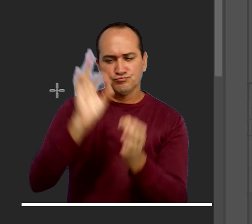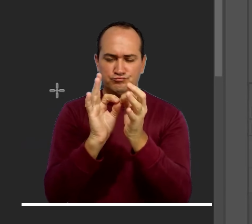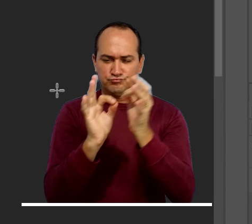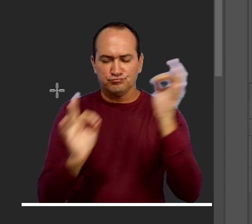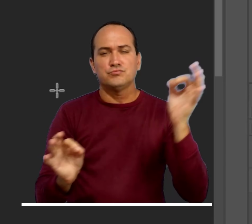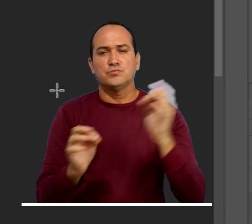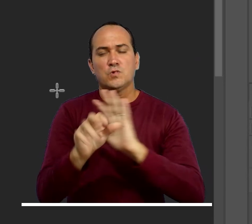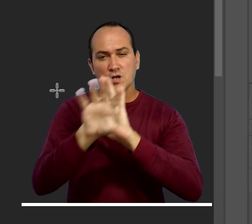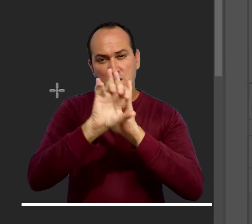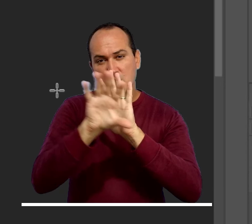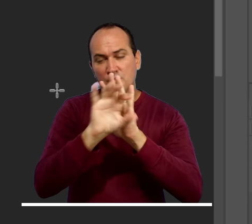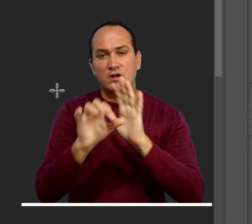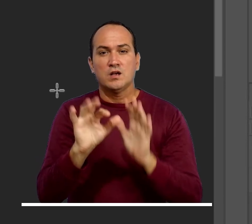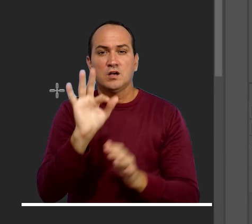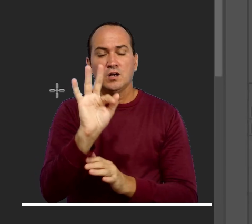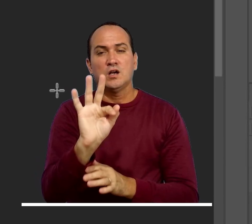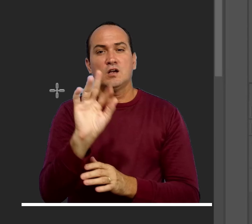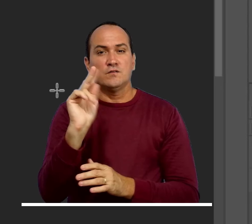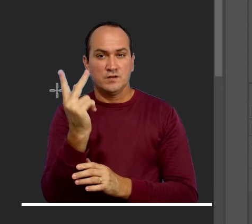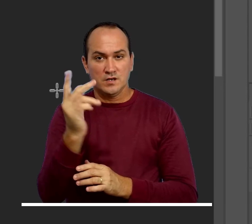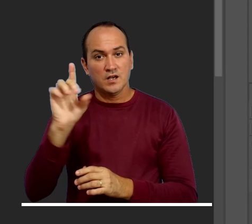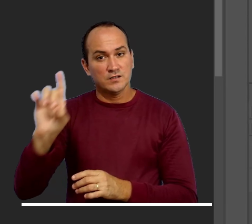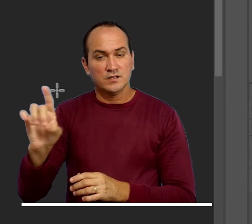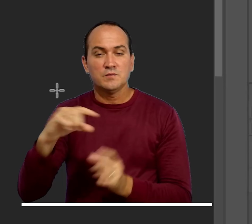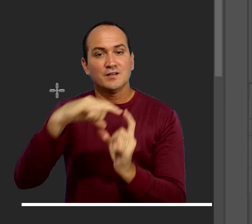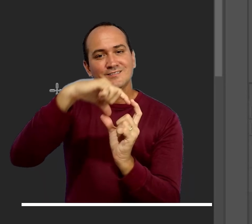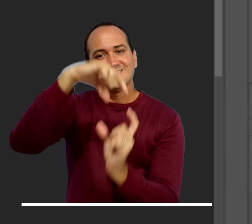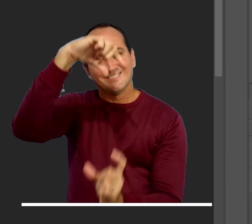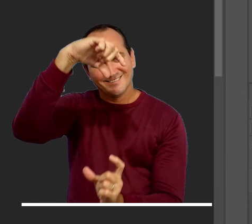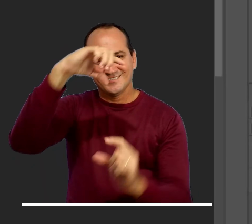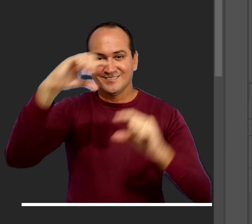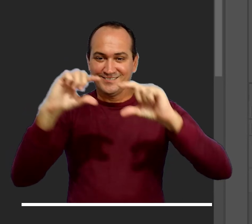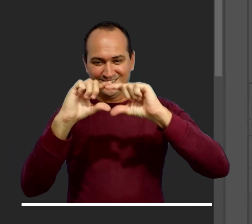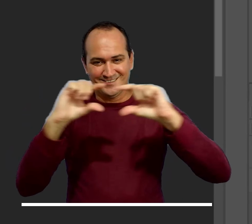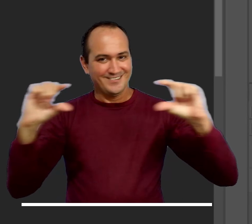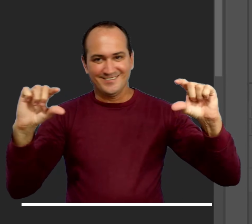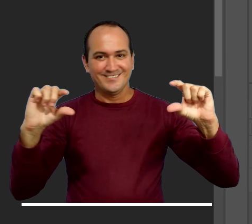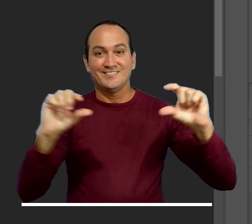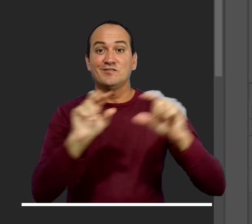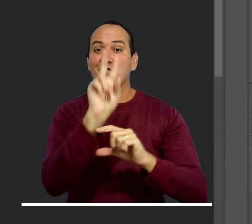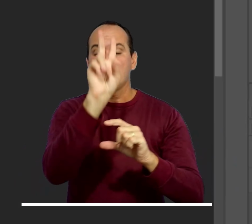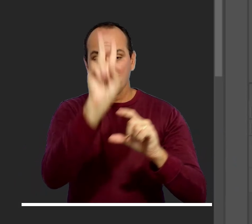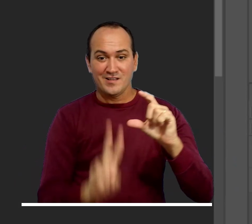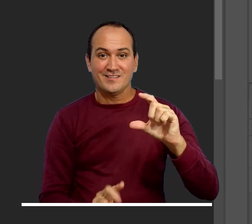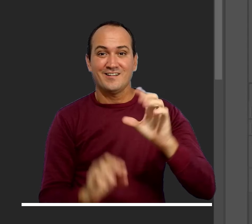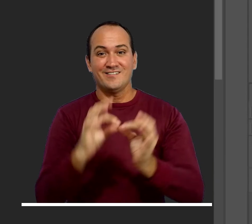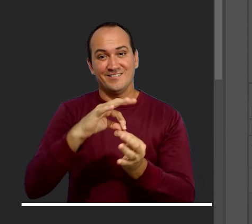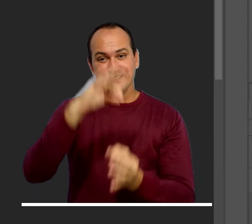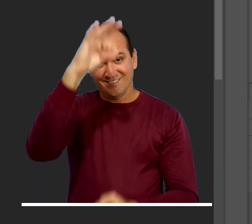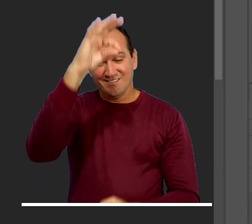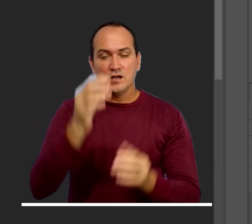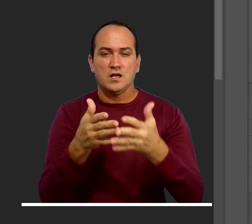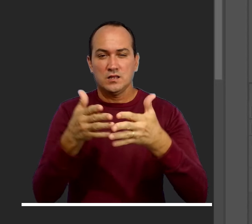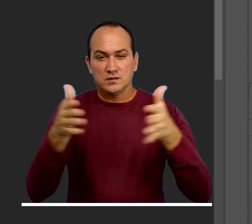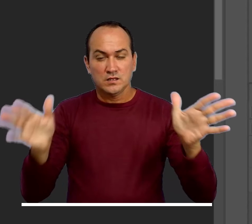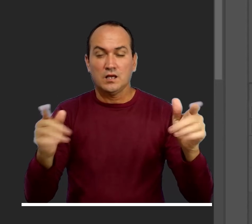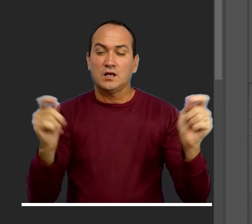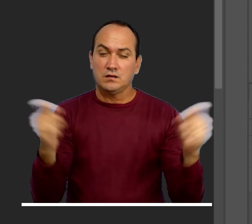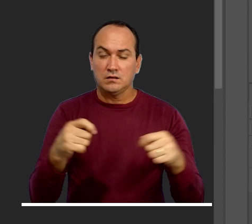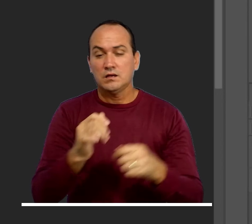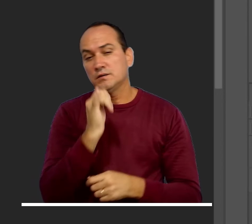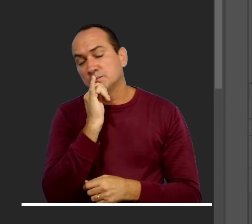ele foi gravado, por exemplo, em Full HD, só que na posição vertical. Então agora eu posso expandir as laterais desse vídeo, tá? Por